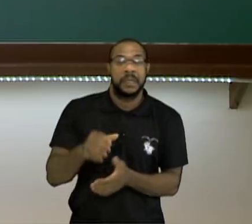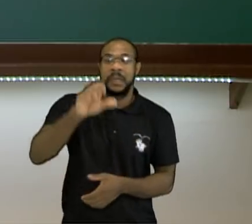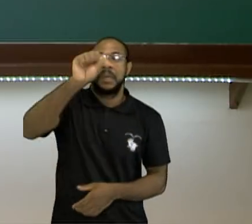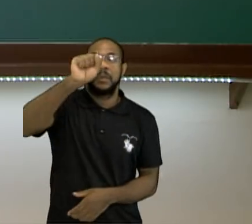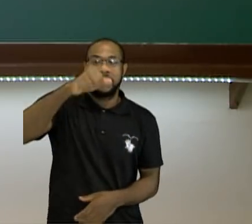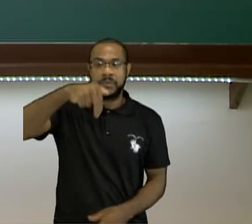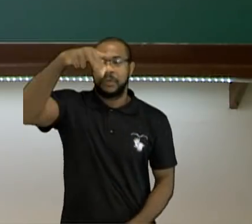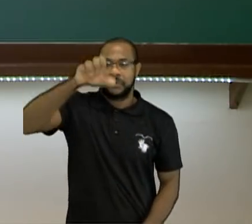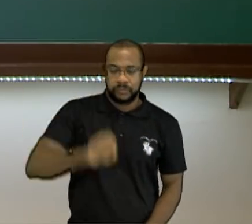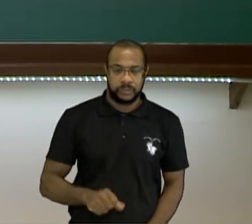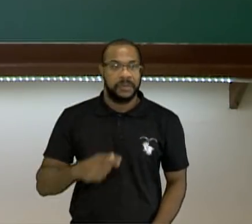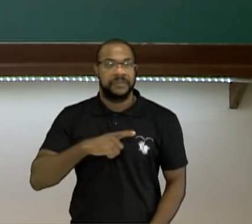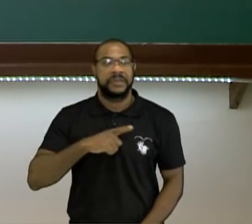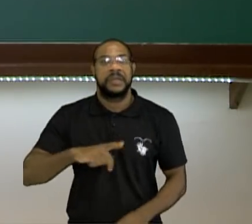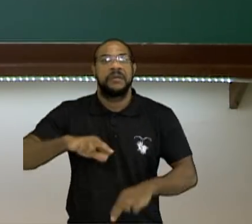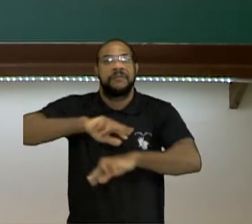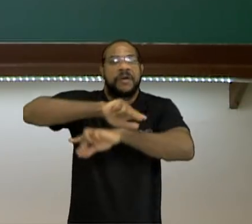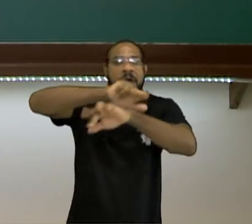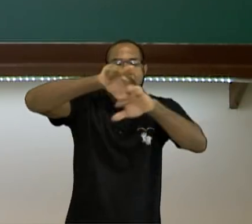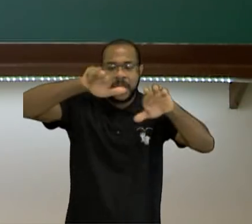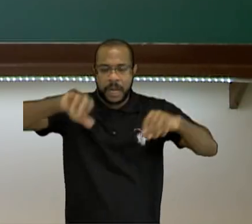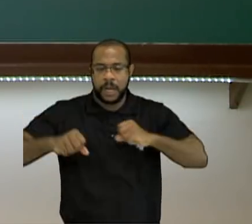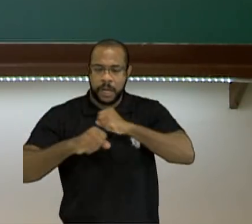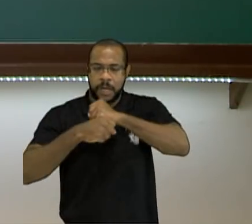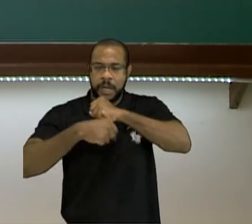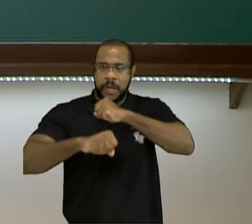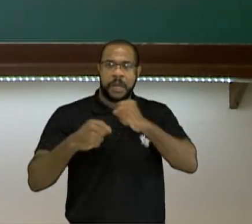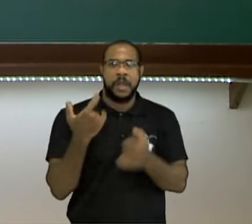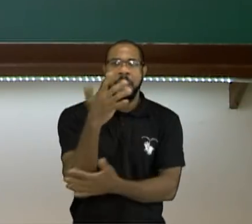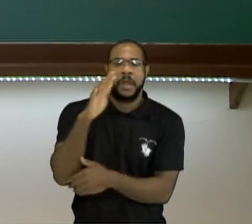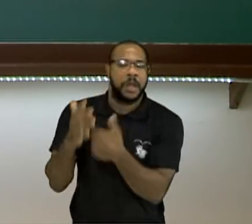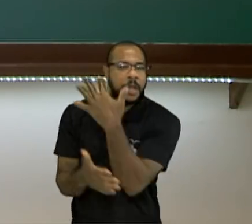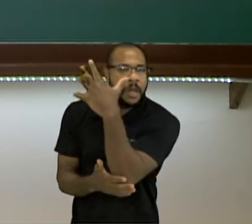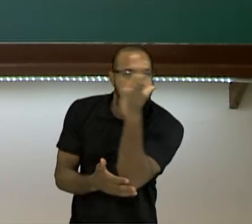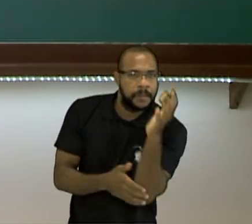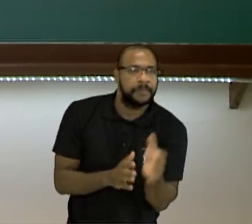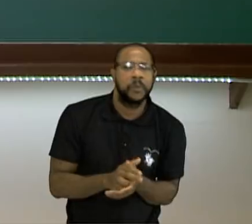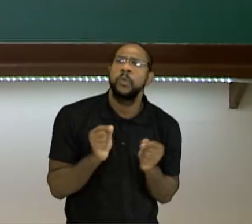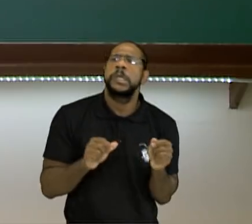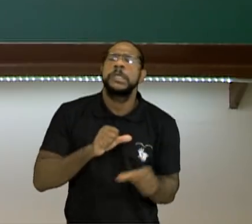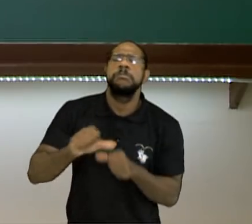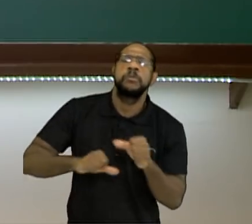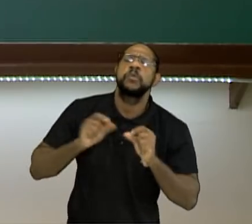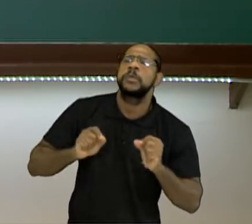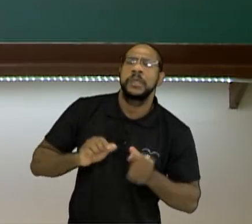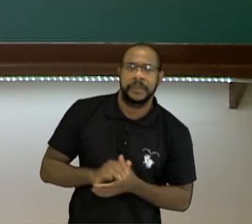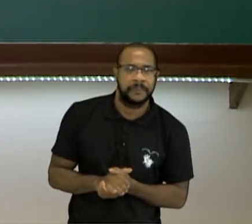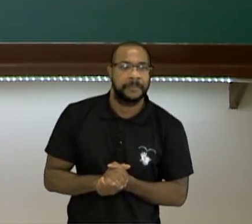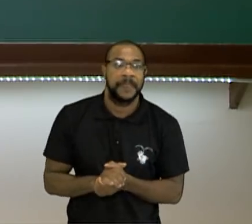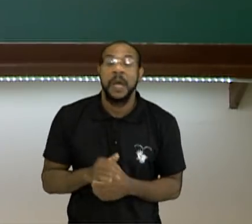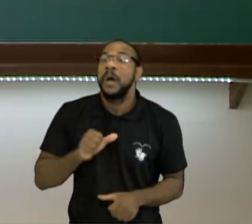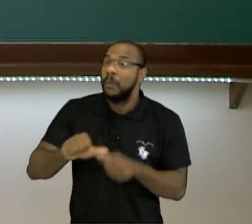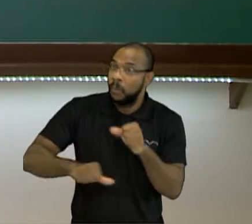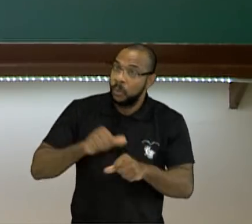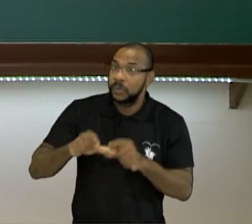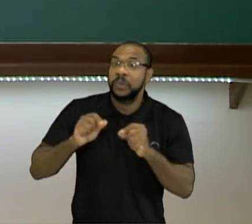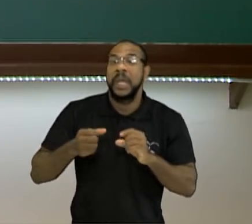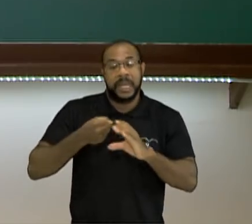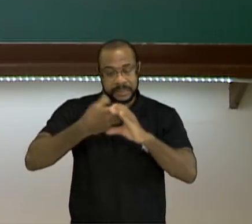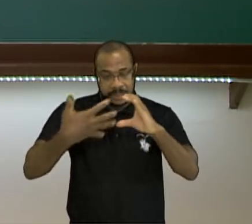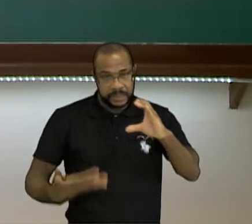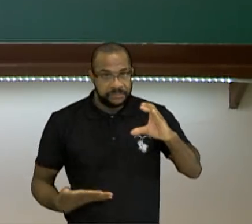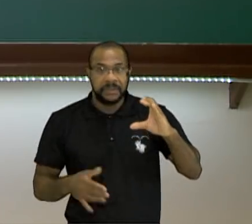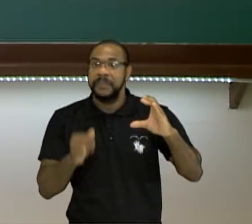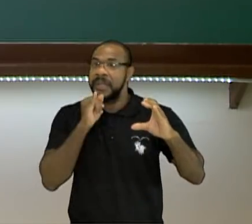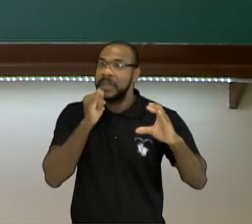ali uma variedade de paisagens muito maiores. O que muda na extensão latitudinal? Mudam as características, por exemplo,